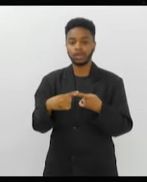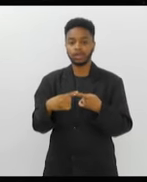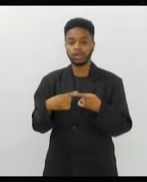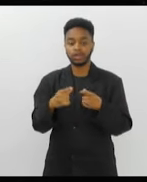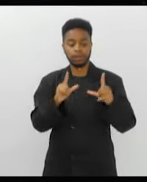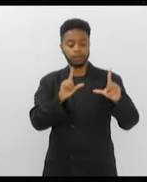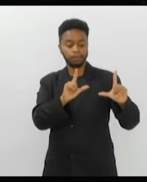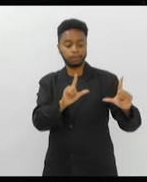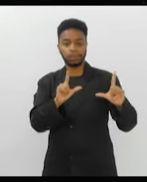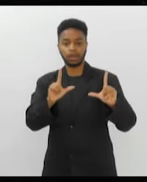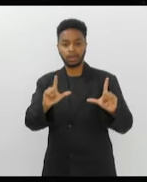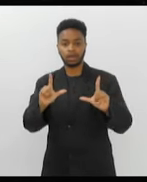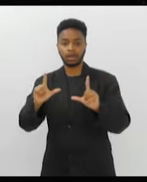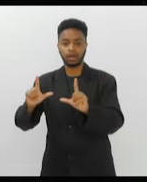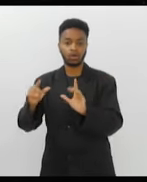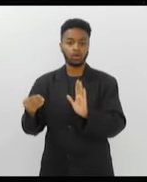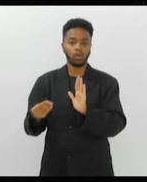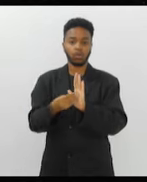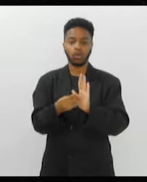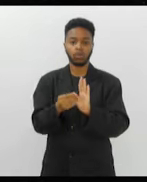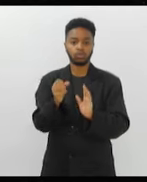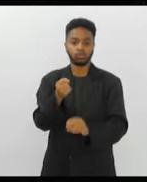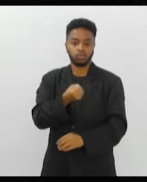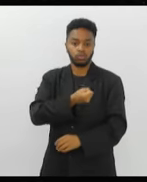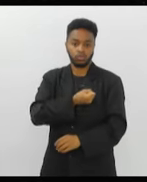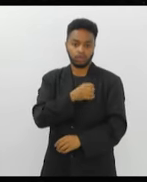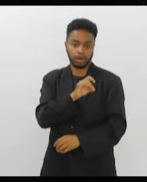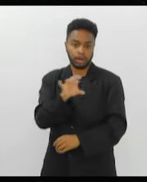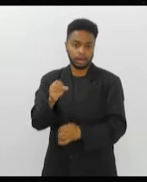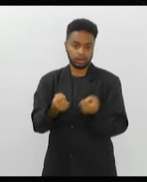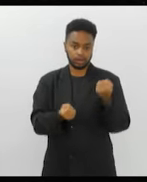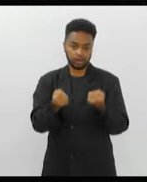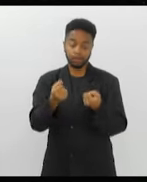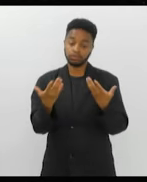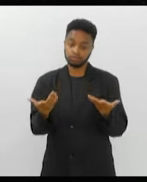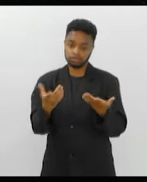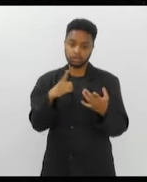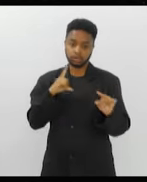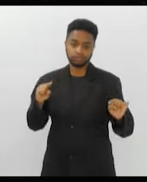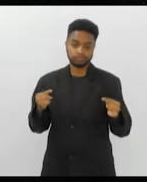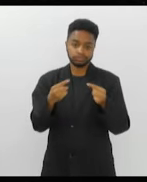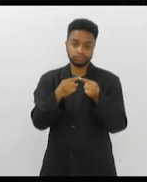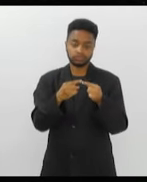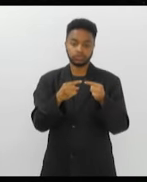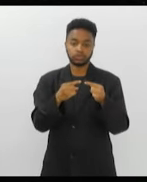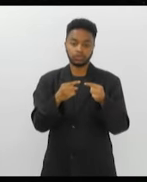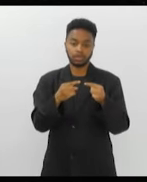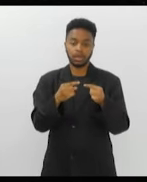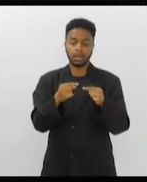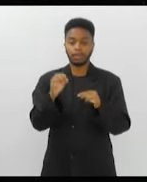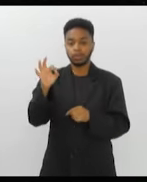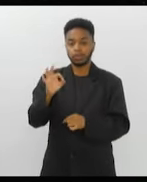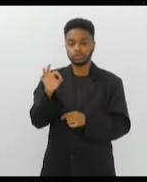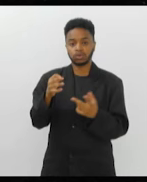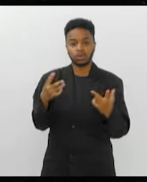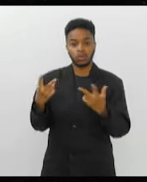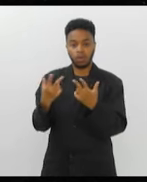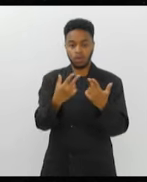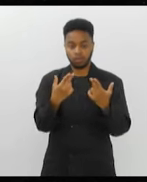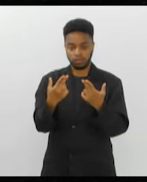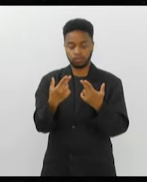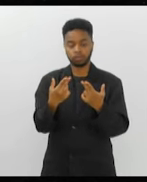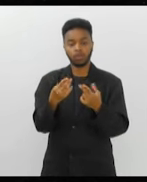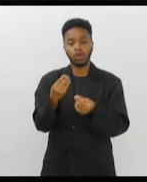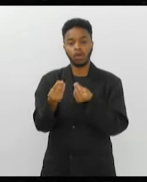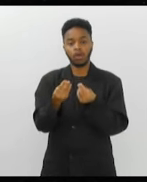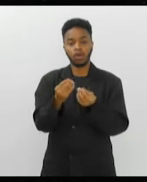lá um número X de veículos. Então, é proporcional aos emplacamentos a divisão